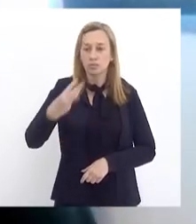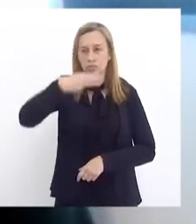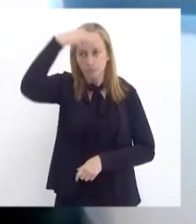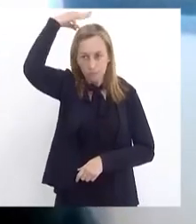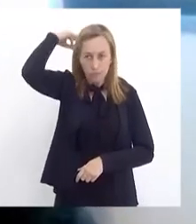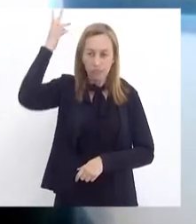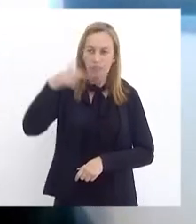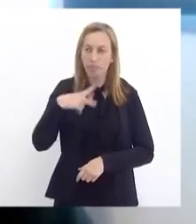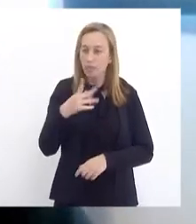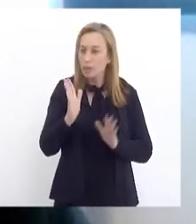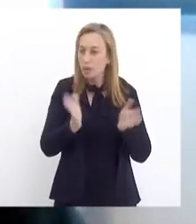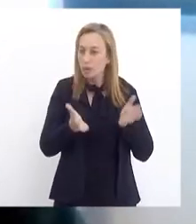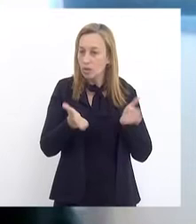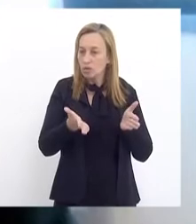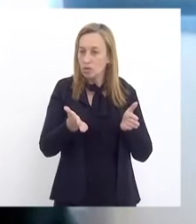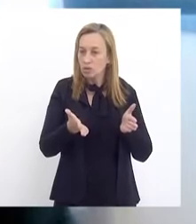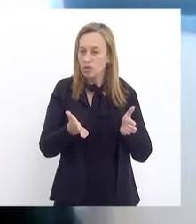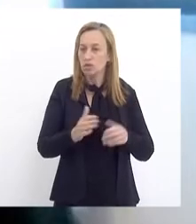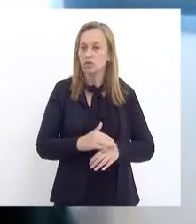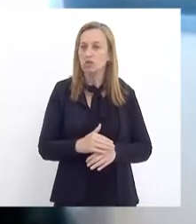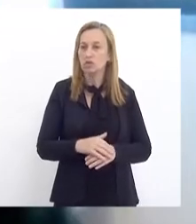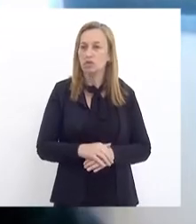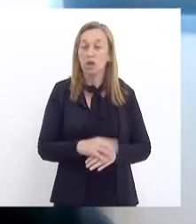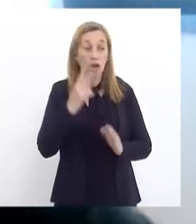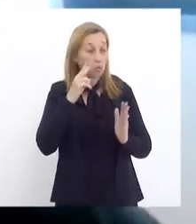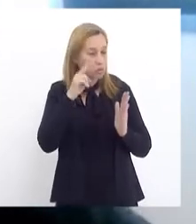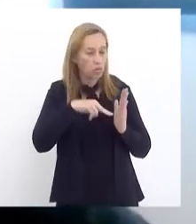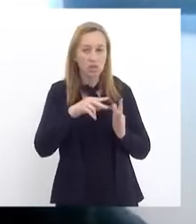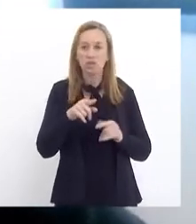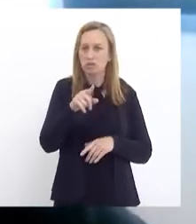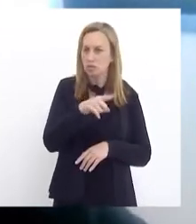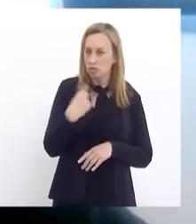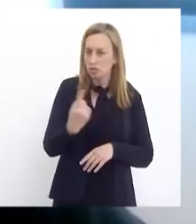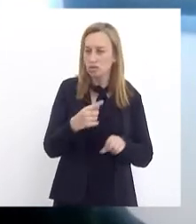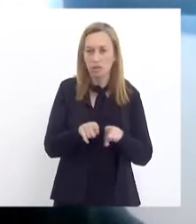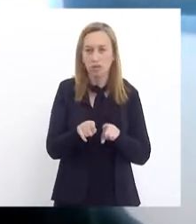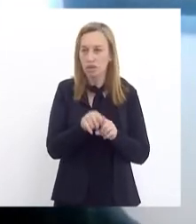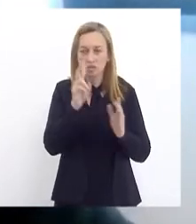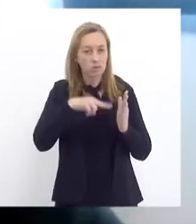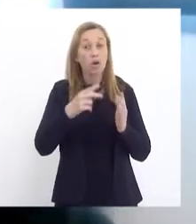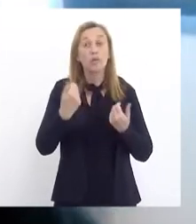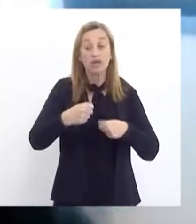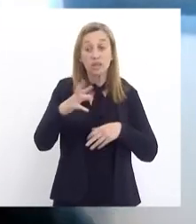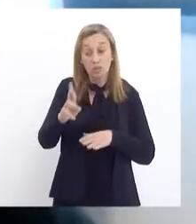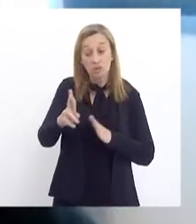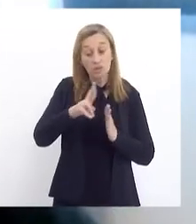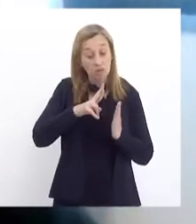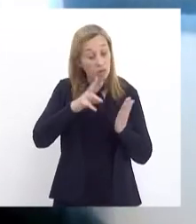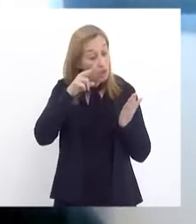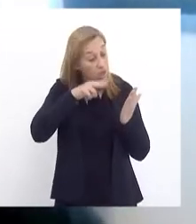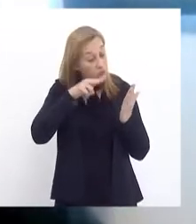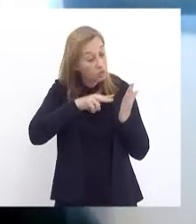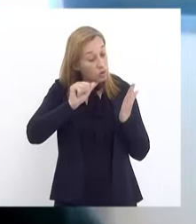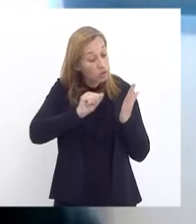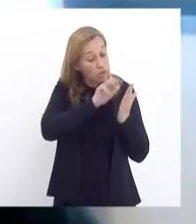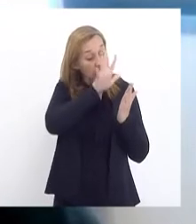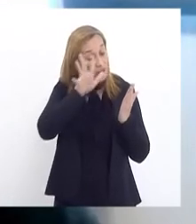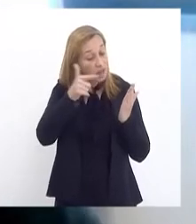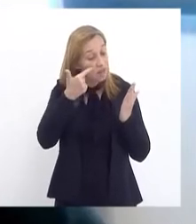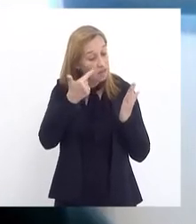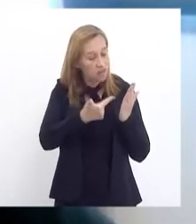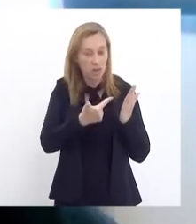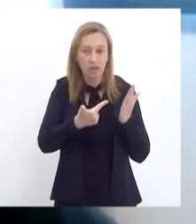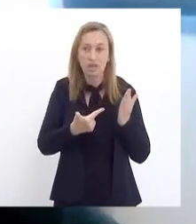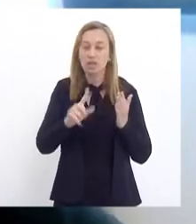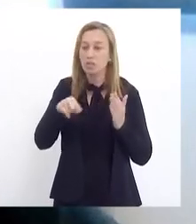hoje passou também no RI ainda. Então, eu acho que nós deveríamos ver a resposta, porque, é claro, eu mesmo fui autor do pedido